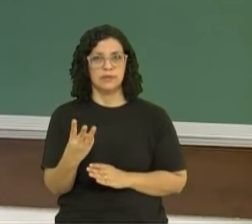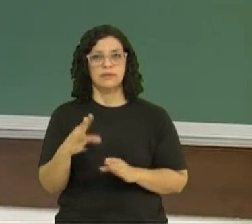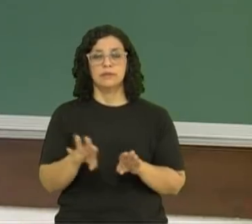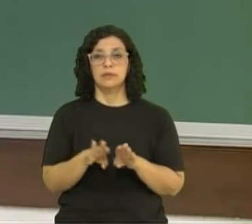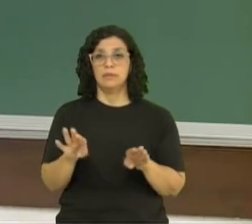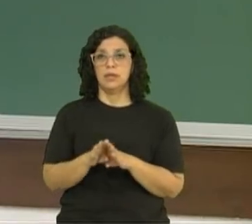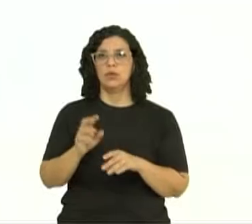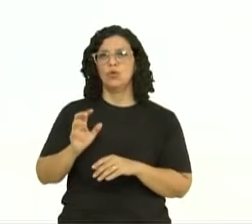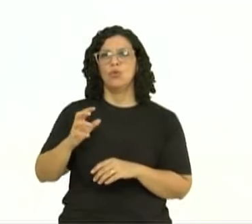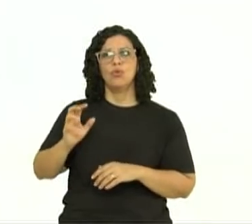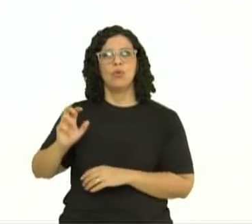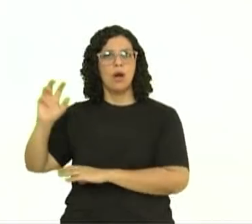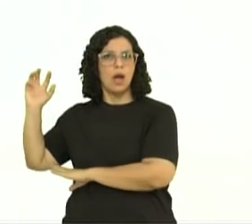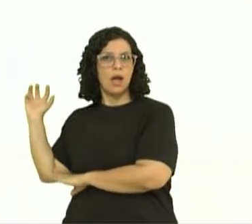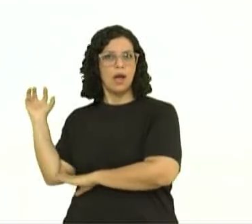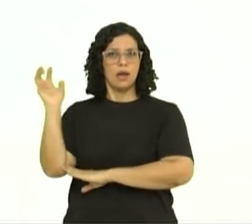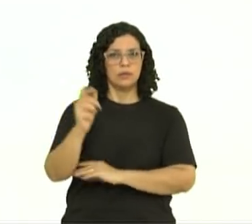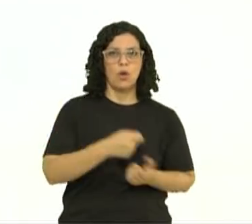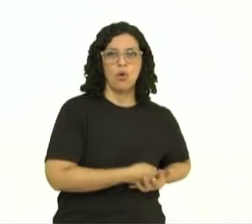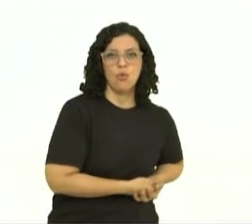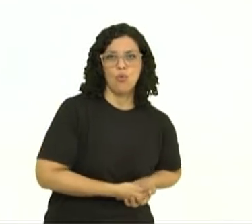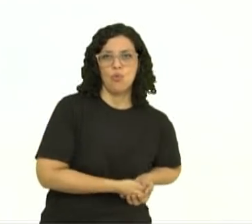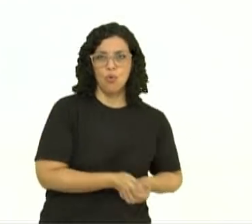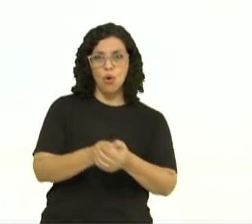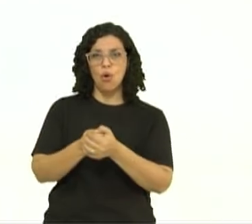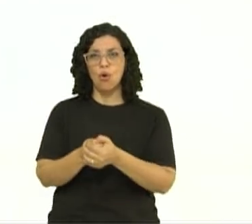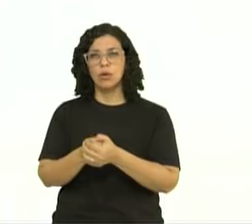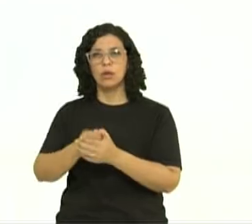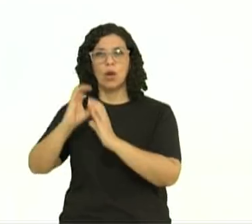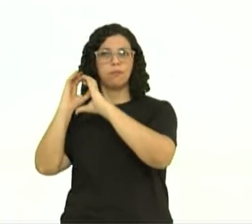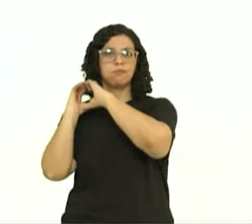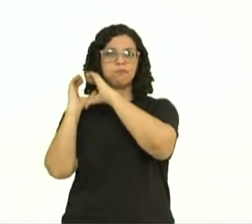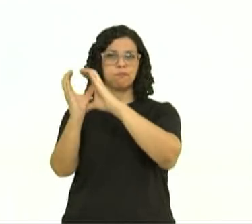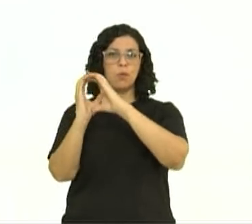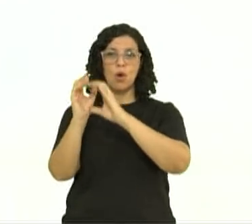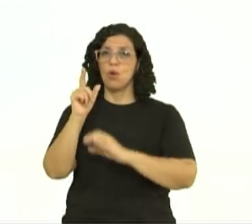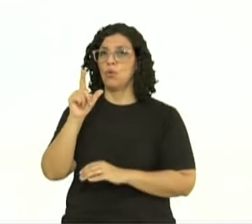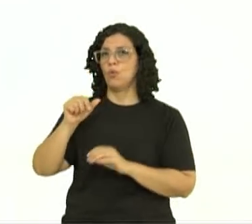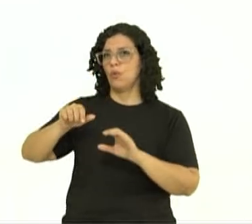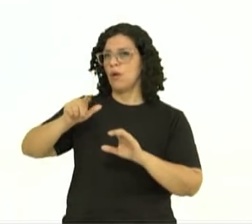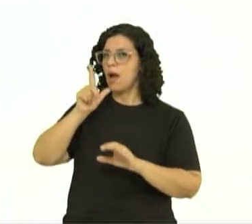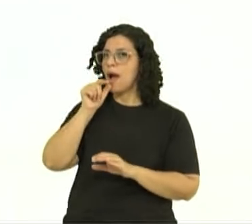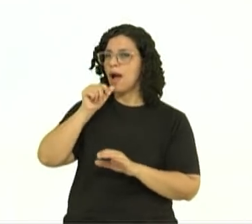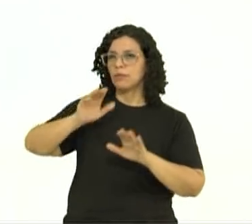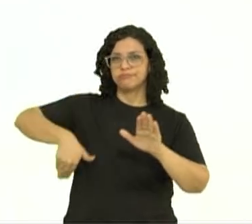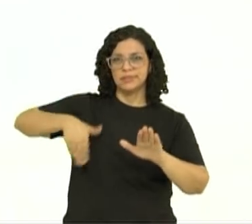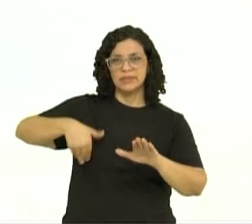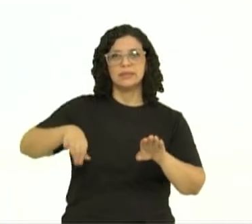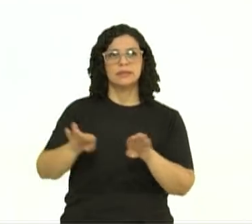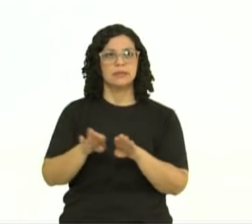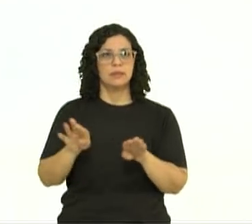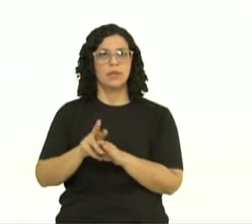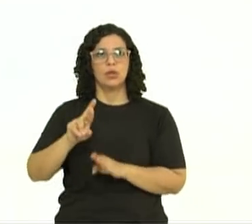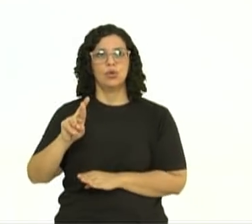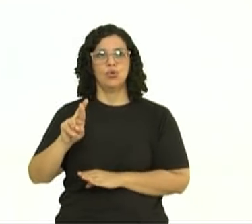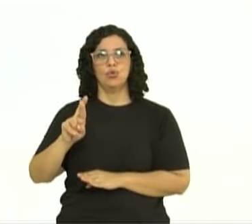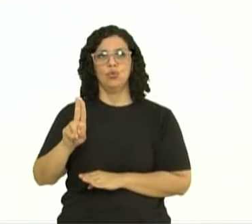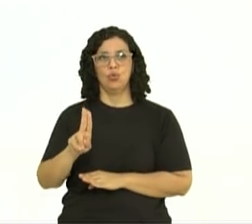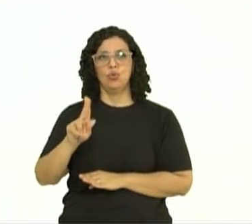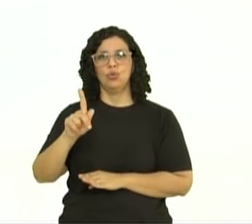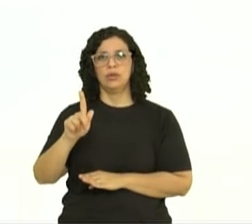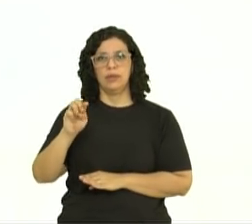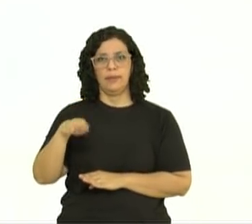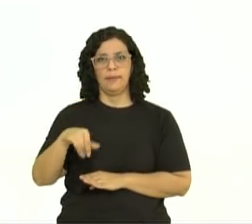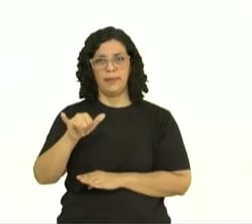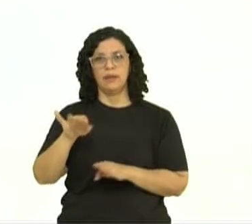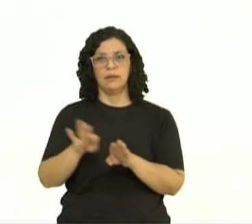O handball, o hóquei sobre grama, o polo aquático e o rugby, né? Então são as 6 modalidades dentro dos esportes de invasão que